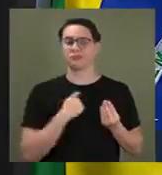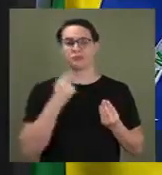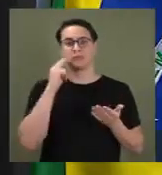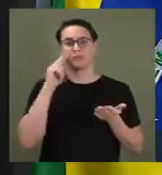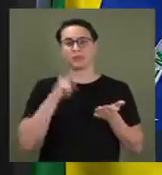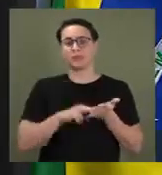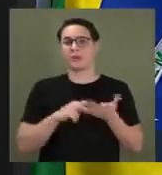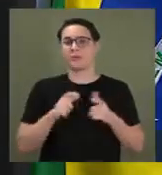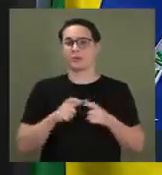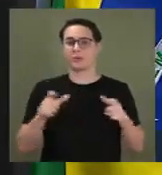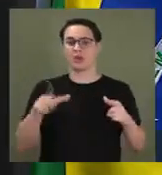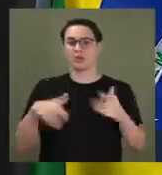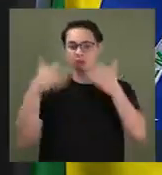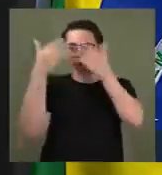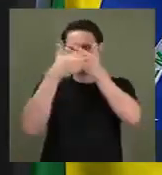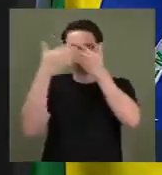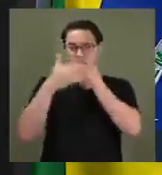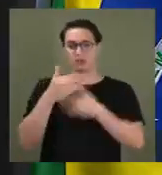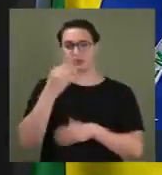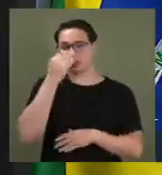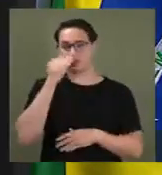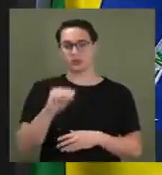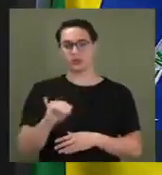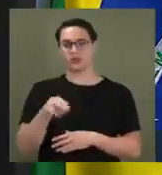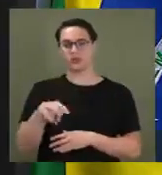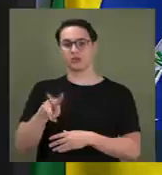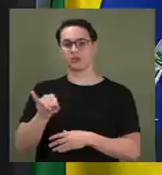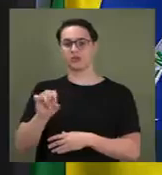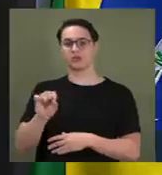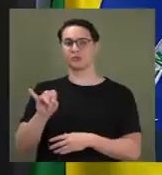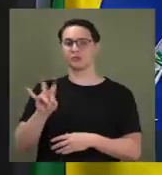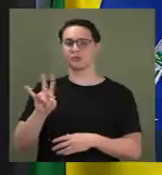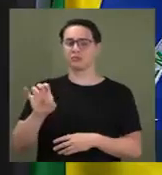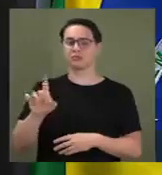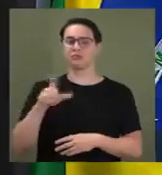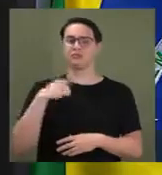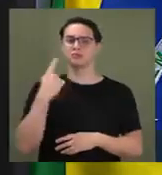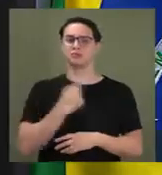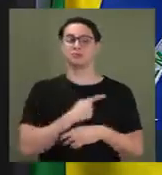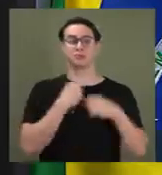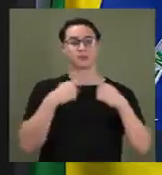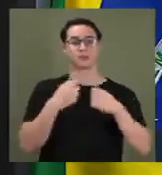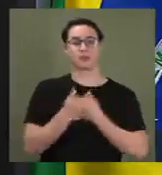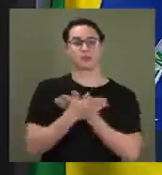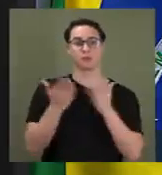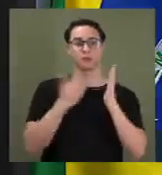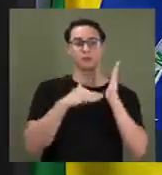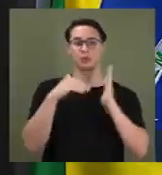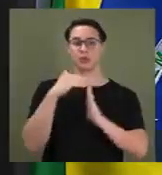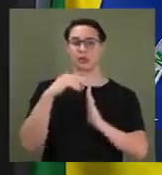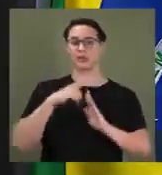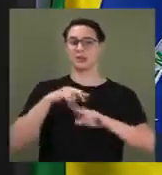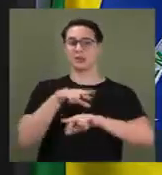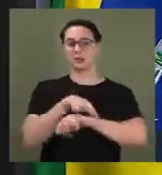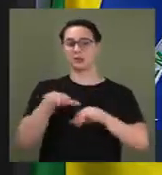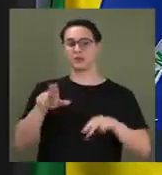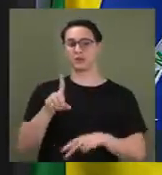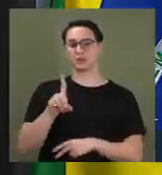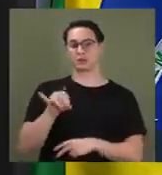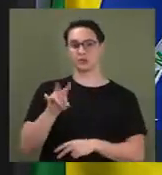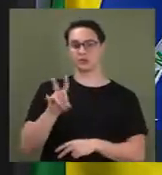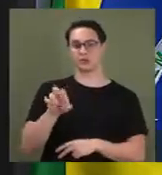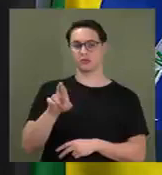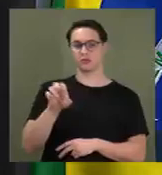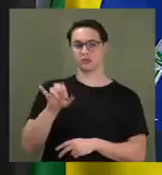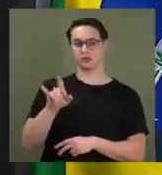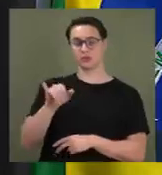considerada invisível. Nós temos que contemplar a todos na sua diversidade. As ferramentas da